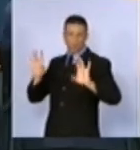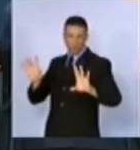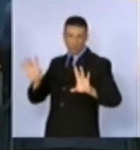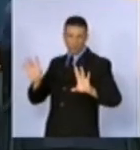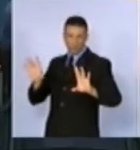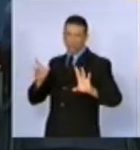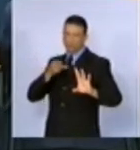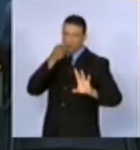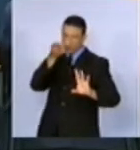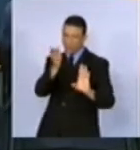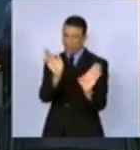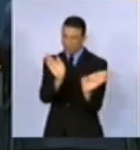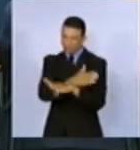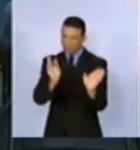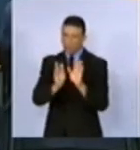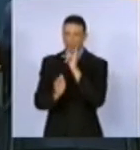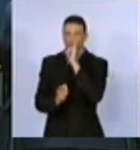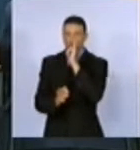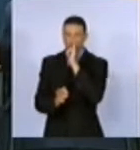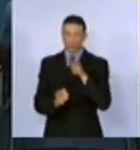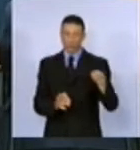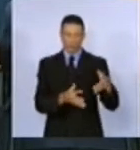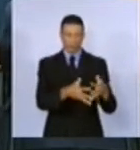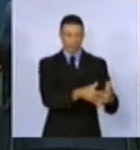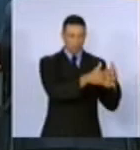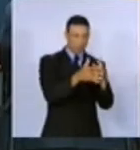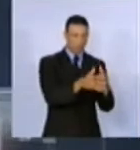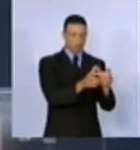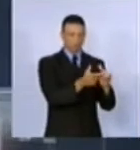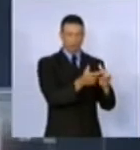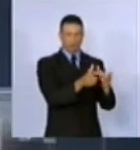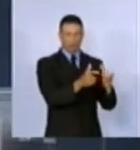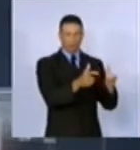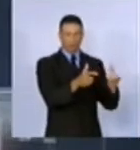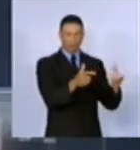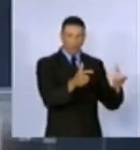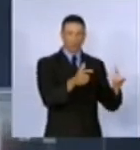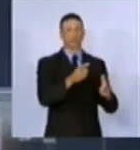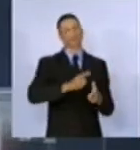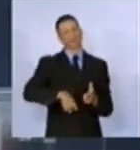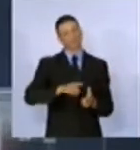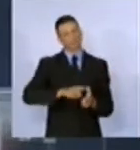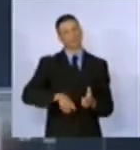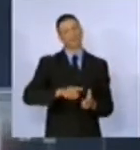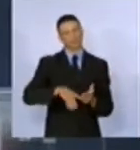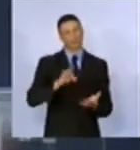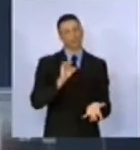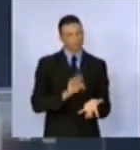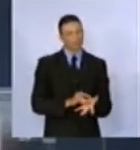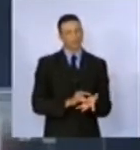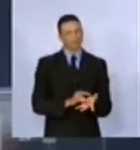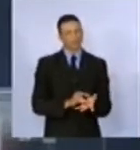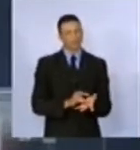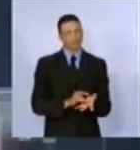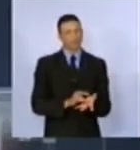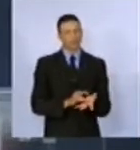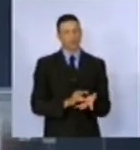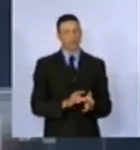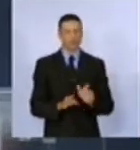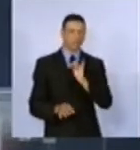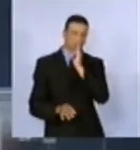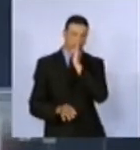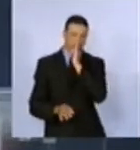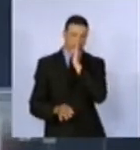rapidamente a gente tem o crescimento da mecanização trazendo algumas dificuldades alguns desafios é